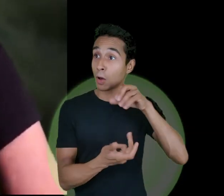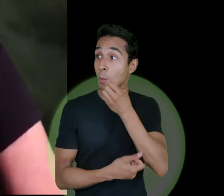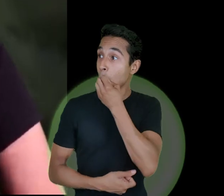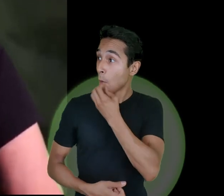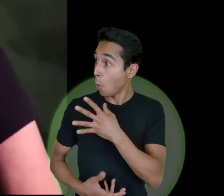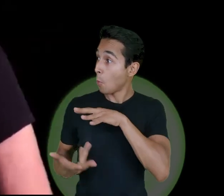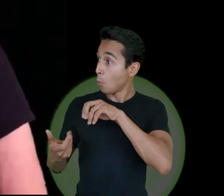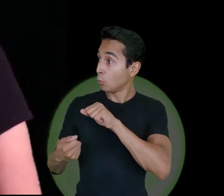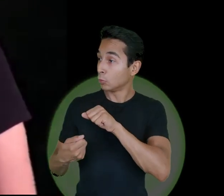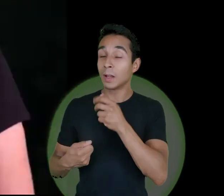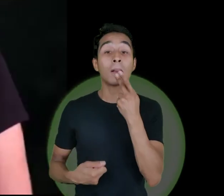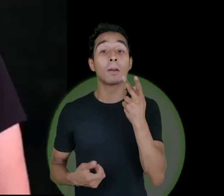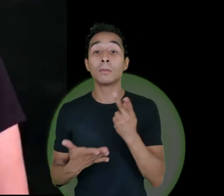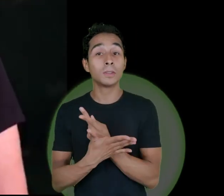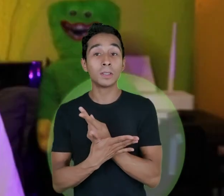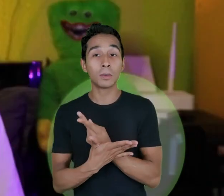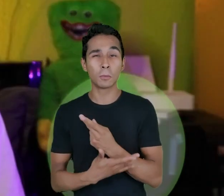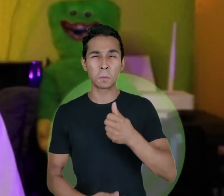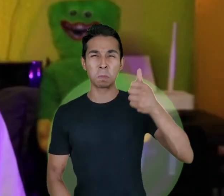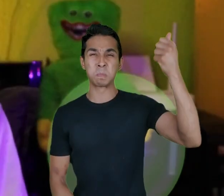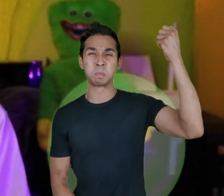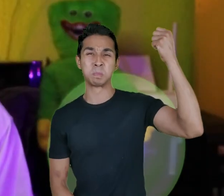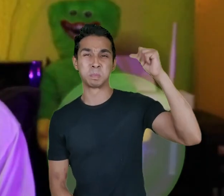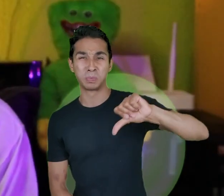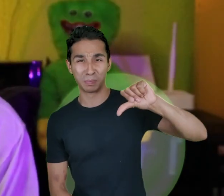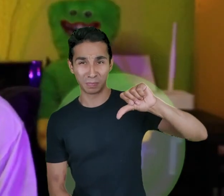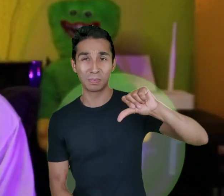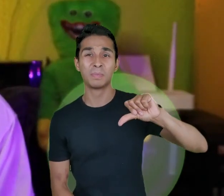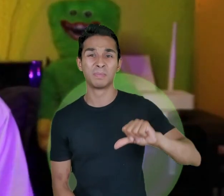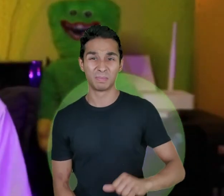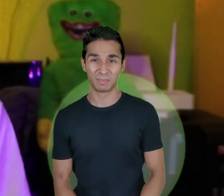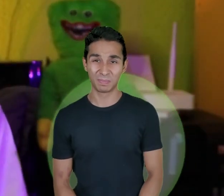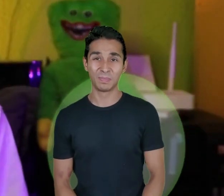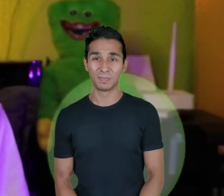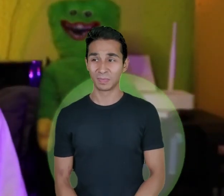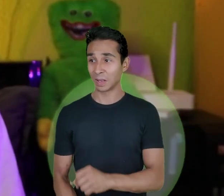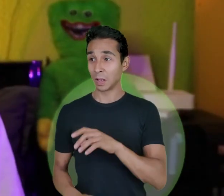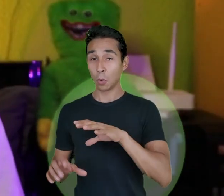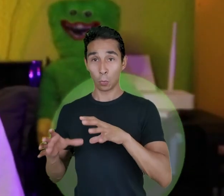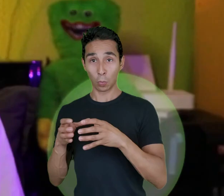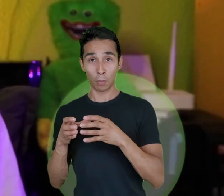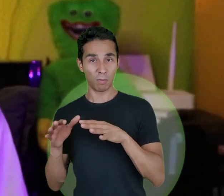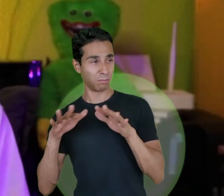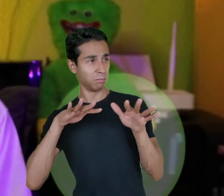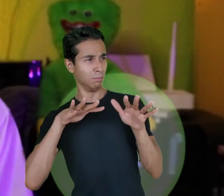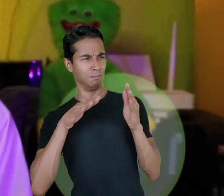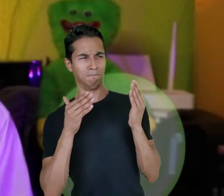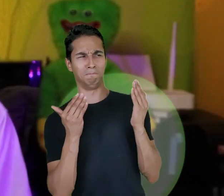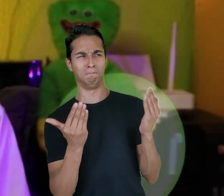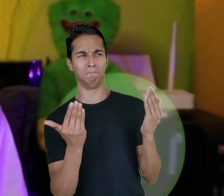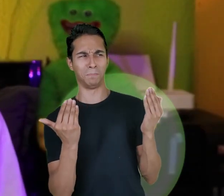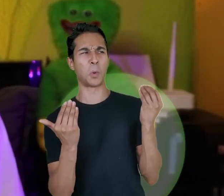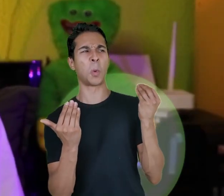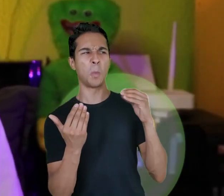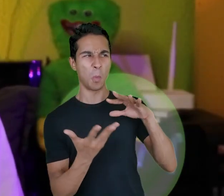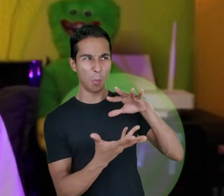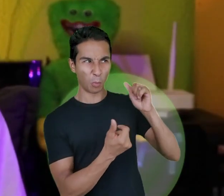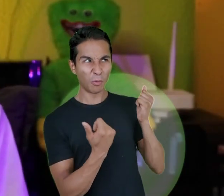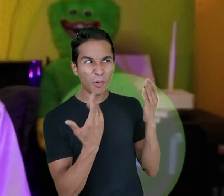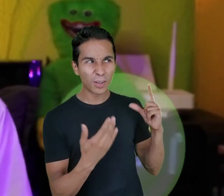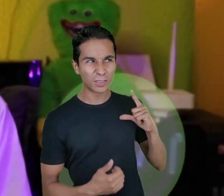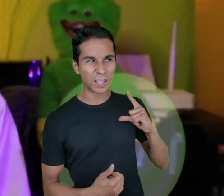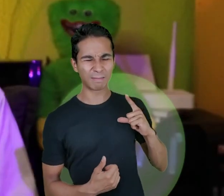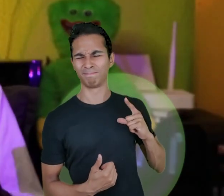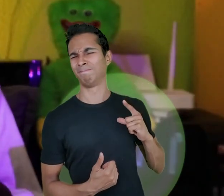algo pior que um desastre. O hate. Ele recebeu desconfiança, as pessoas não acreditaram, acharam que ele estava